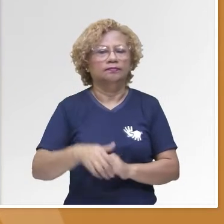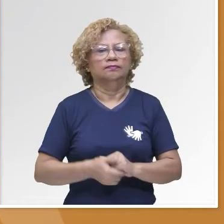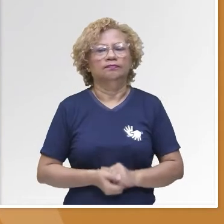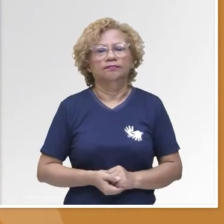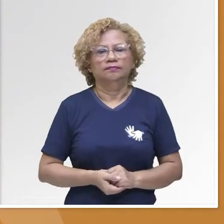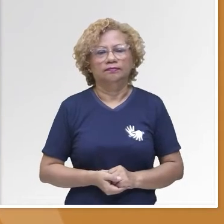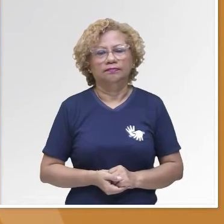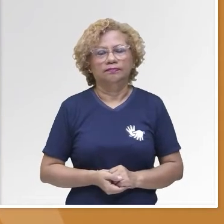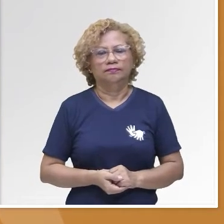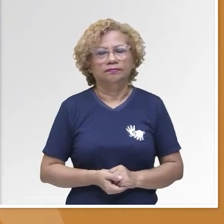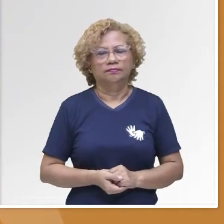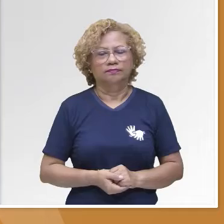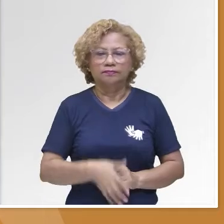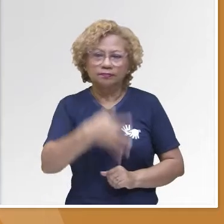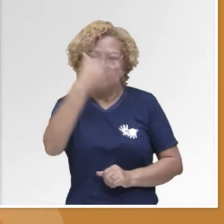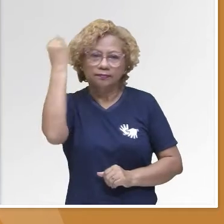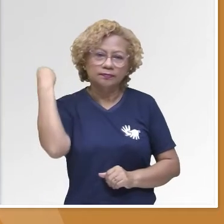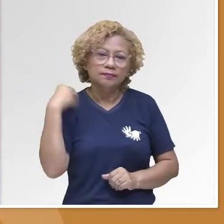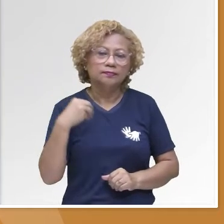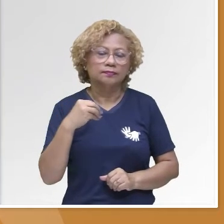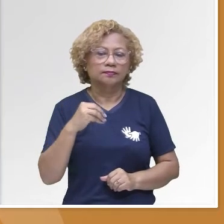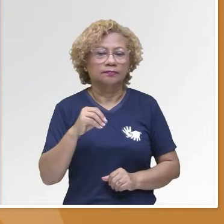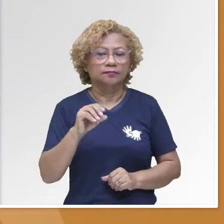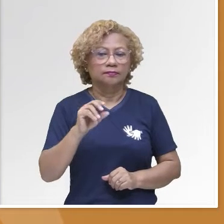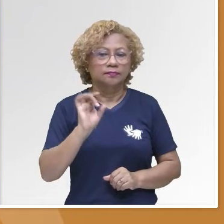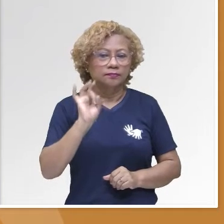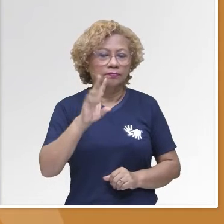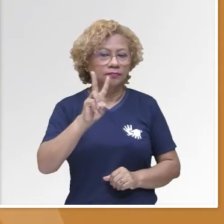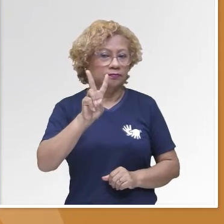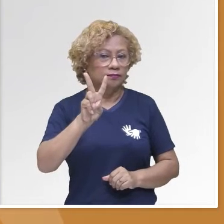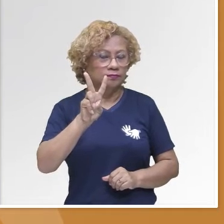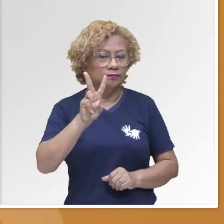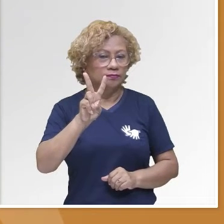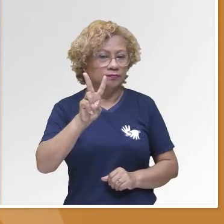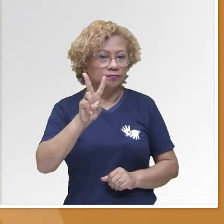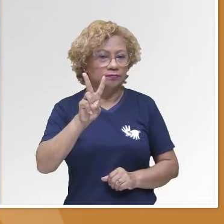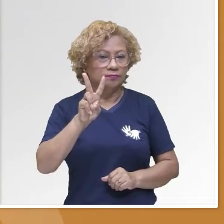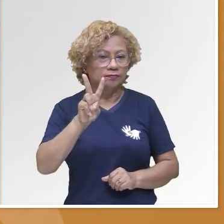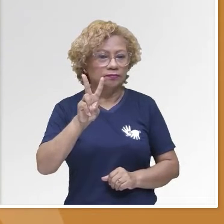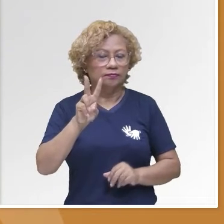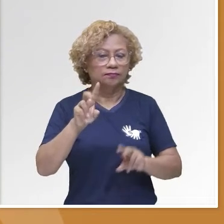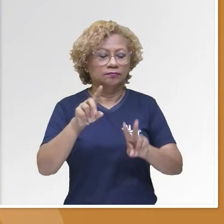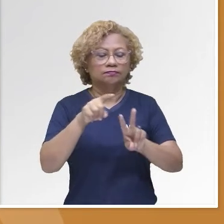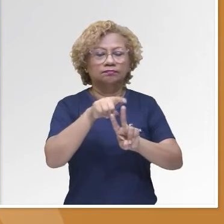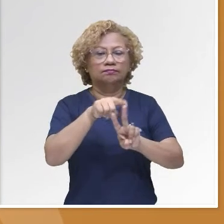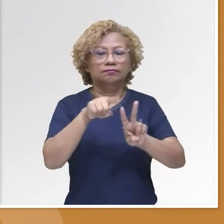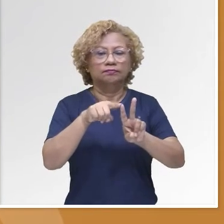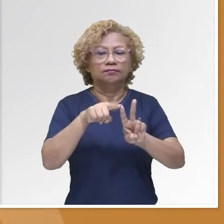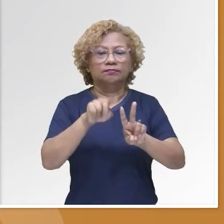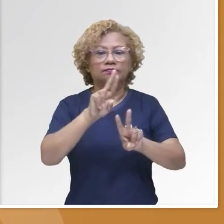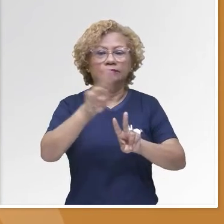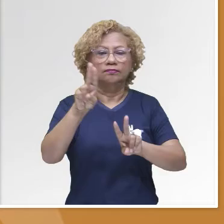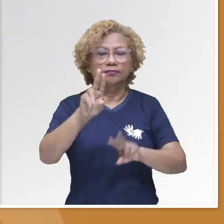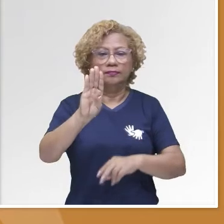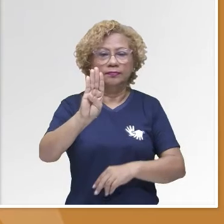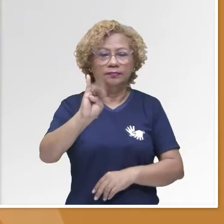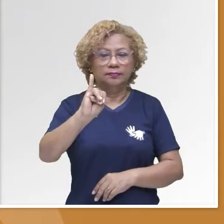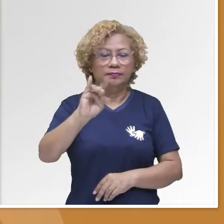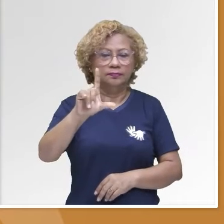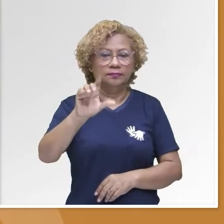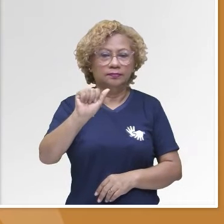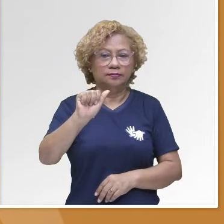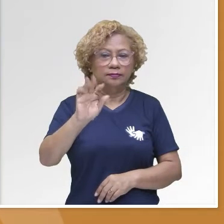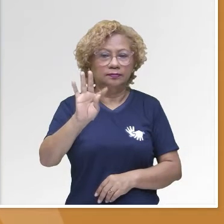multilateral, onde vários países começam a se juntar para verificar o que eles podem fazer para melhorar a economia do seu país, os